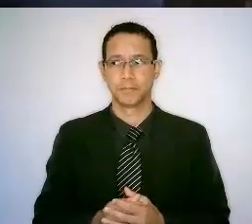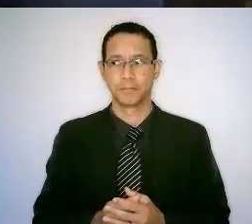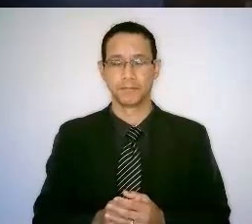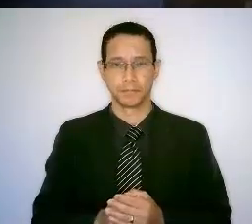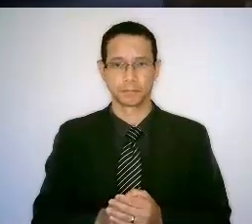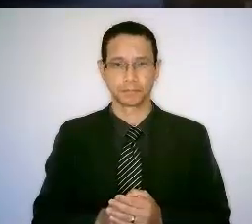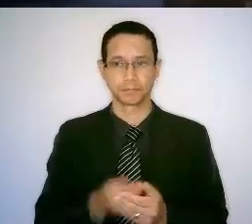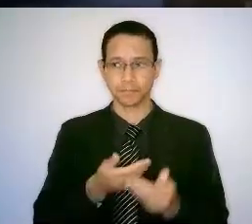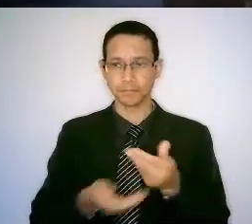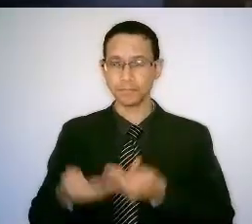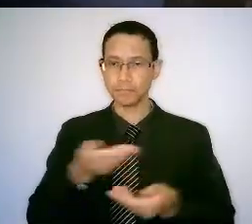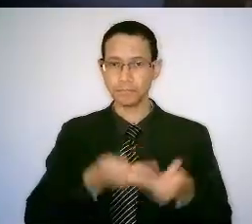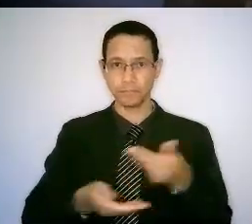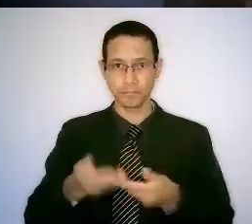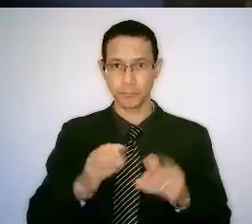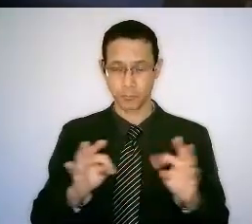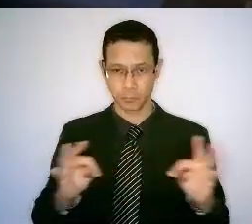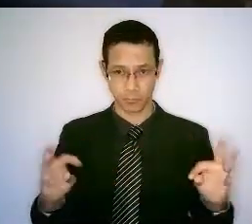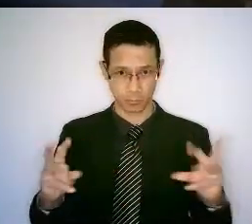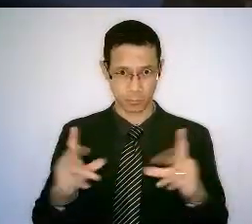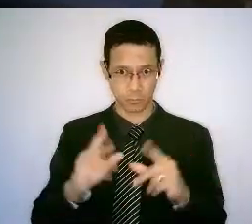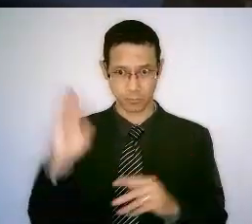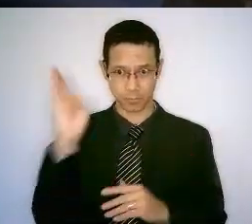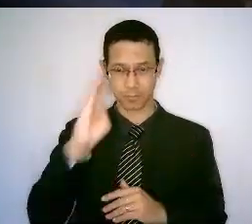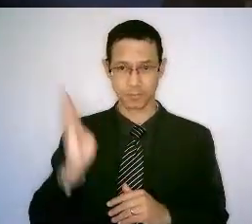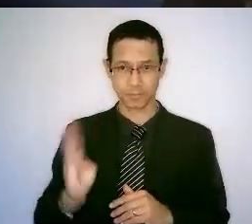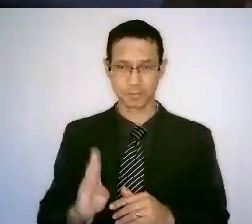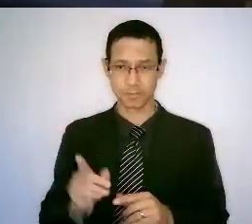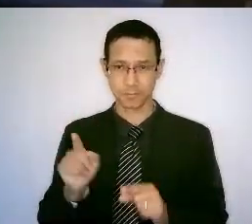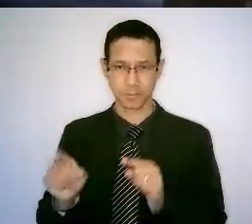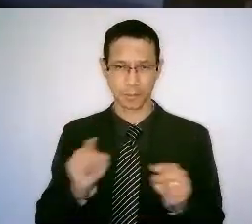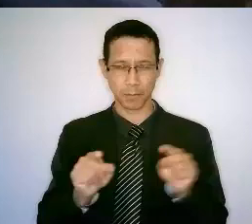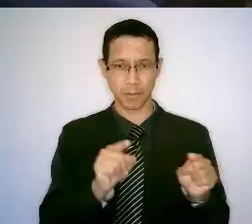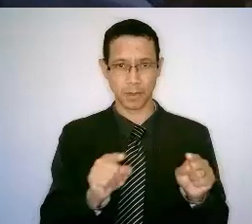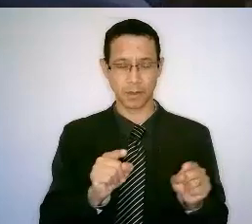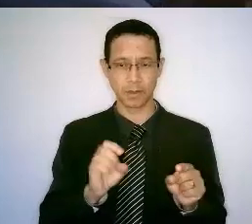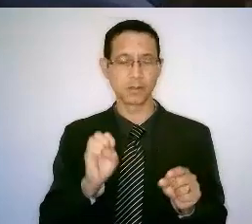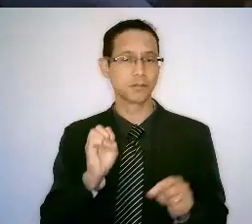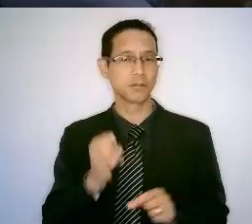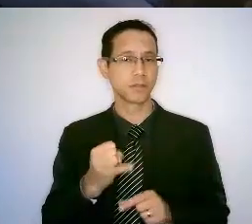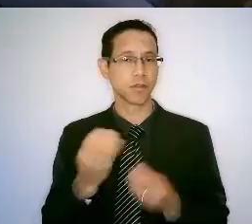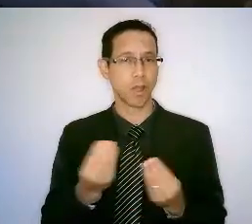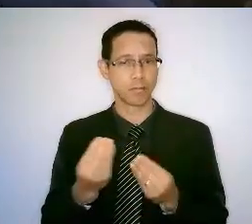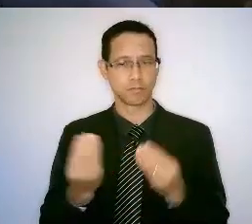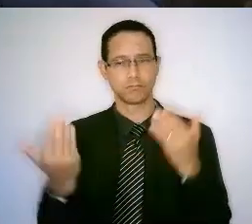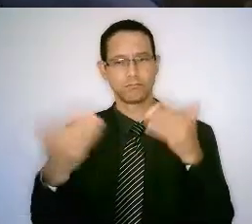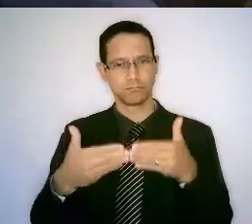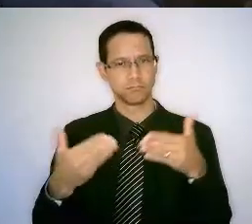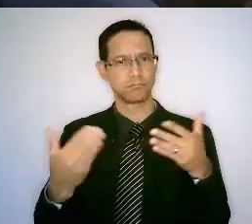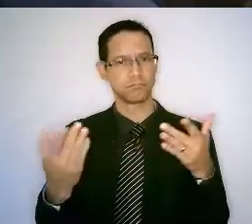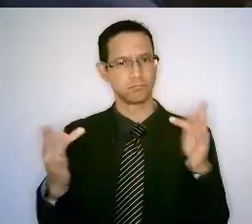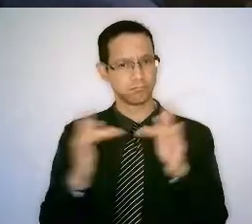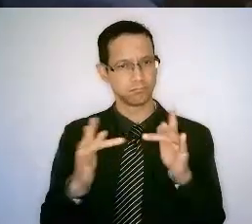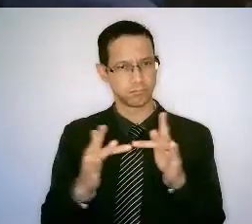interagir com o Brasil todo, se não for através da parceria com os estados. E isso é muito